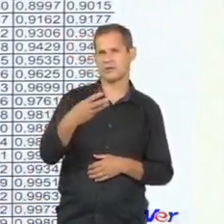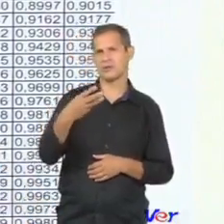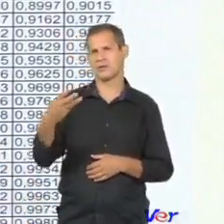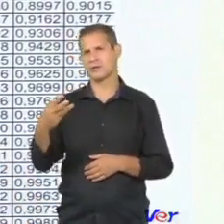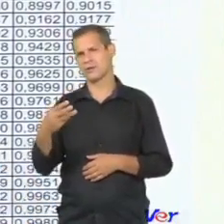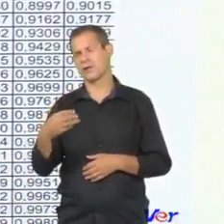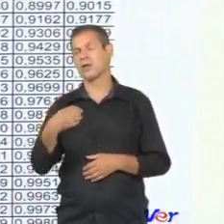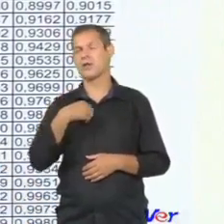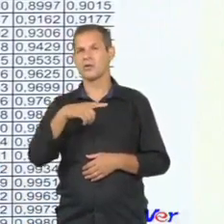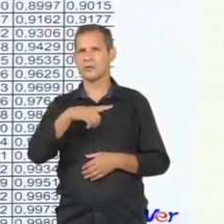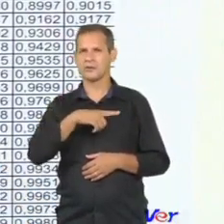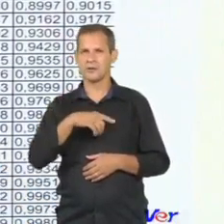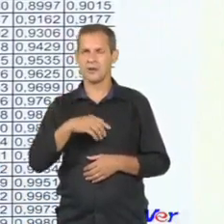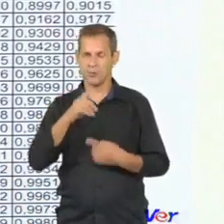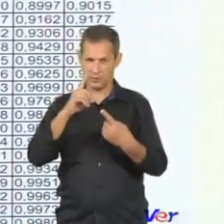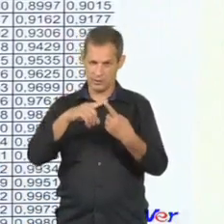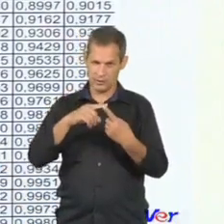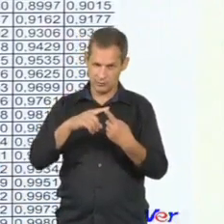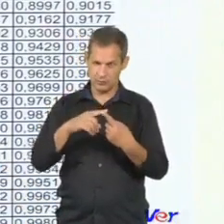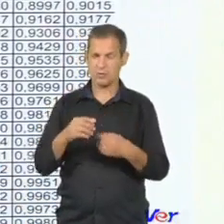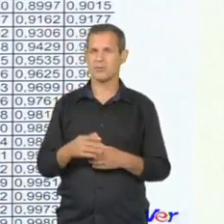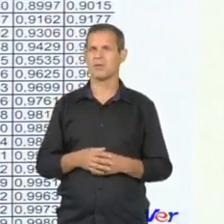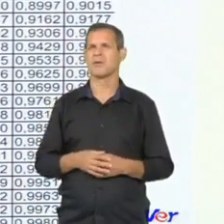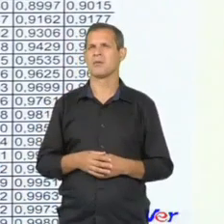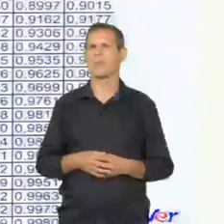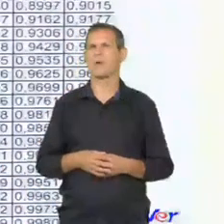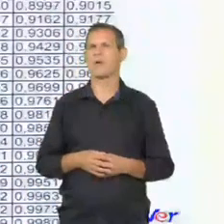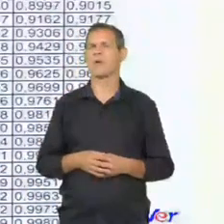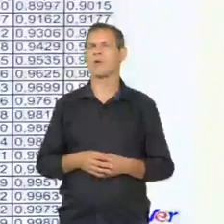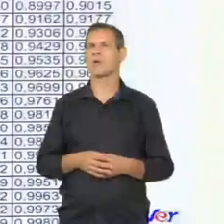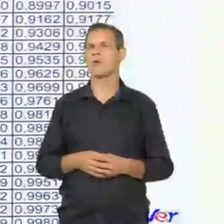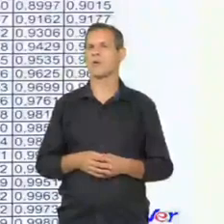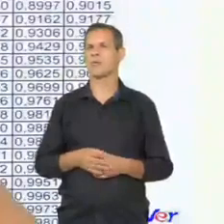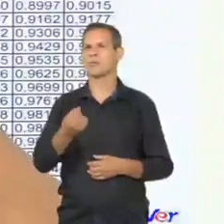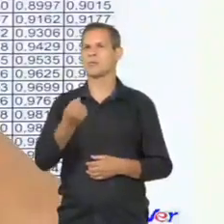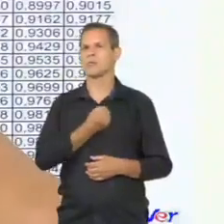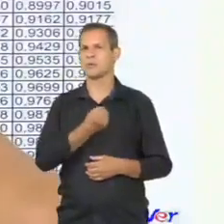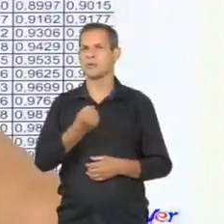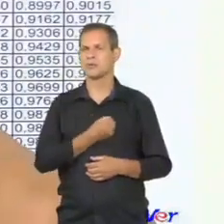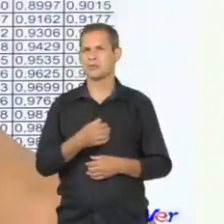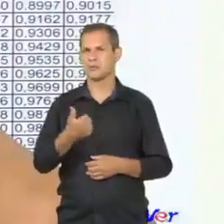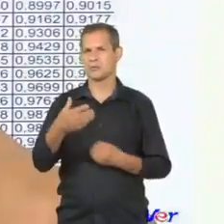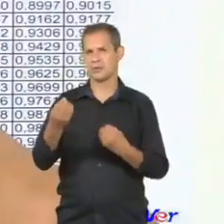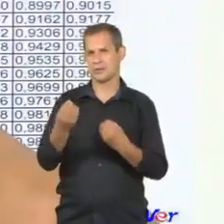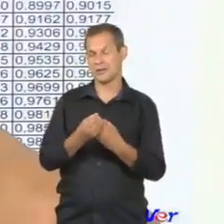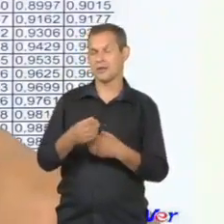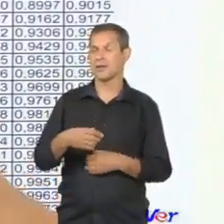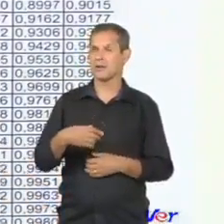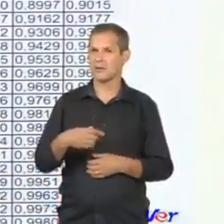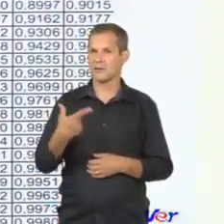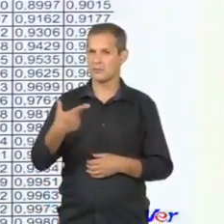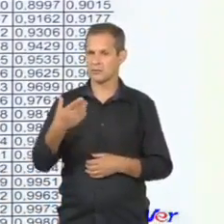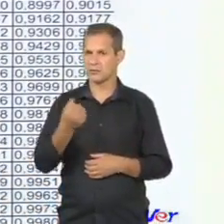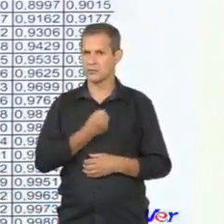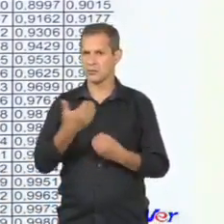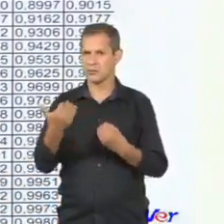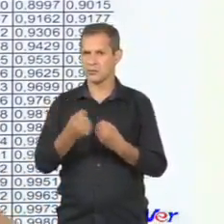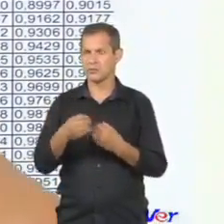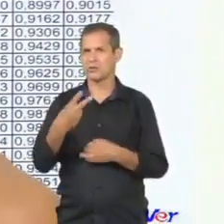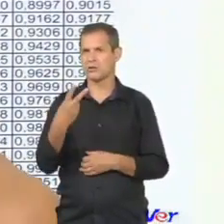2,33. Então aqui eu tenho a primeira casa, o primeiro número inteiro é a primeira casa decimal, aqui a segunda casa decimal,